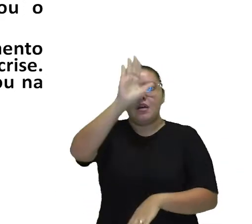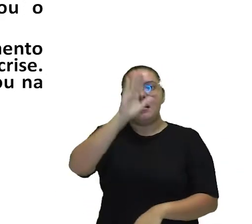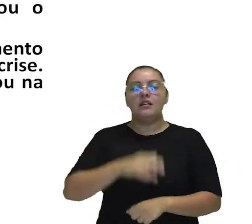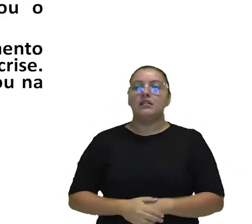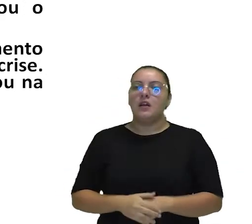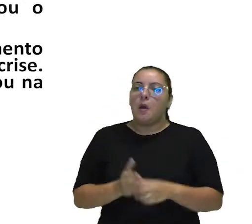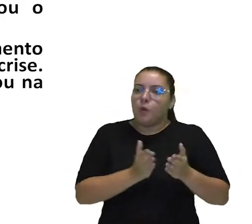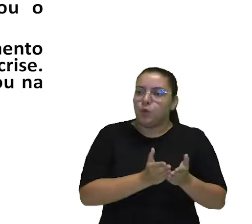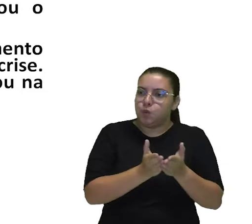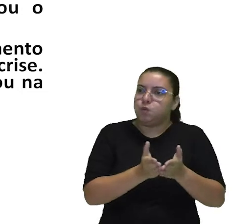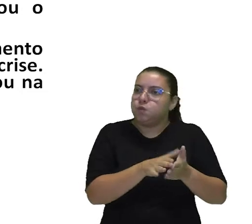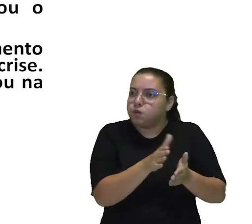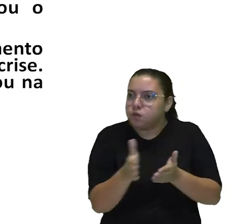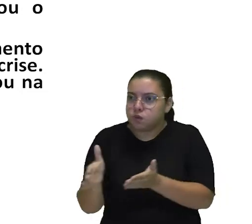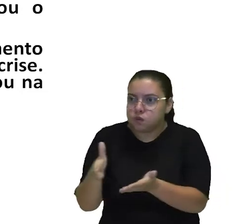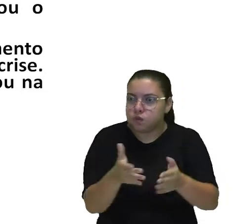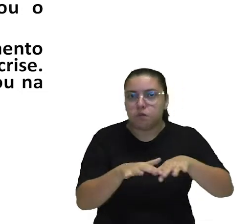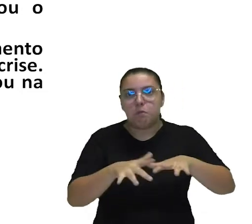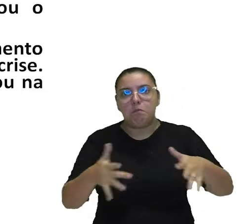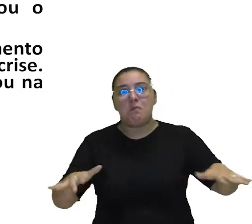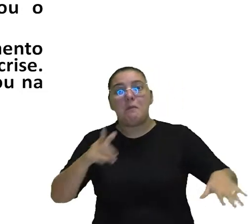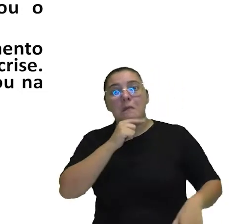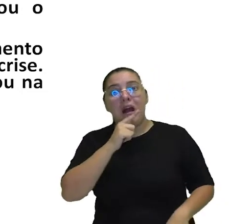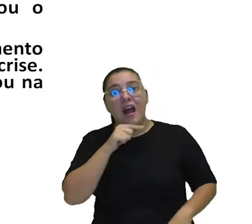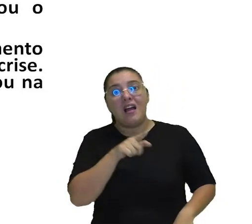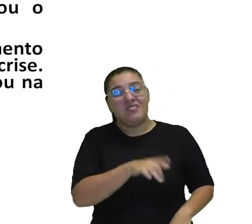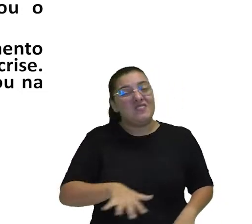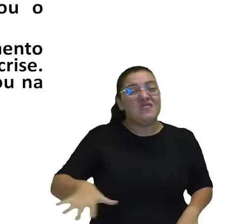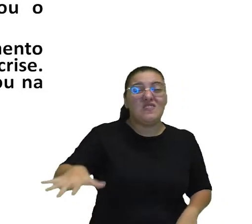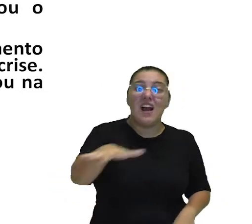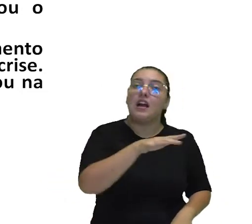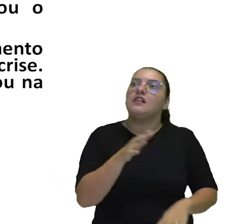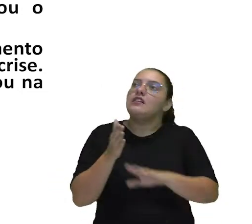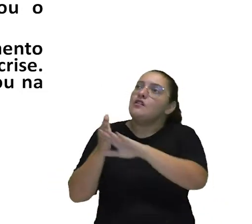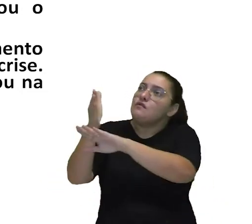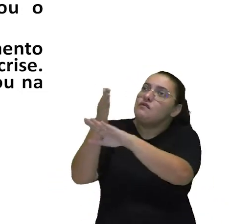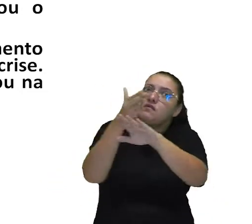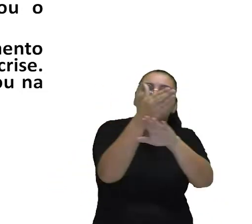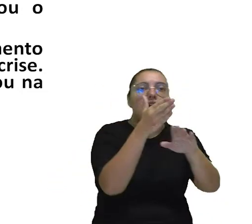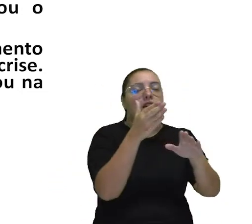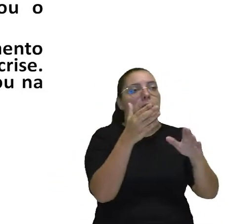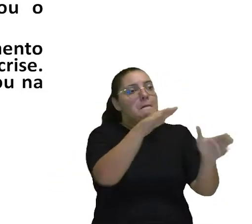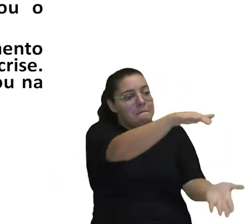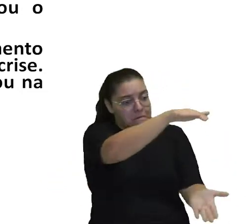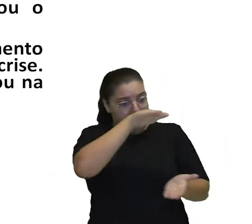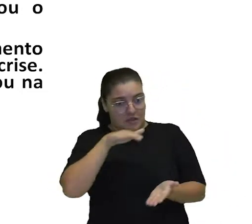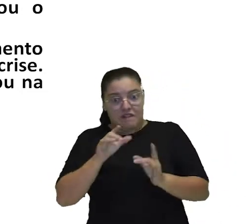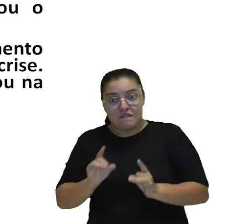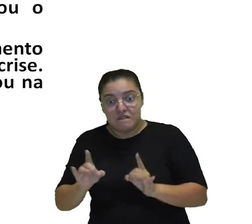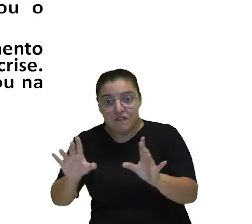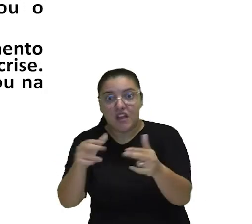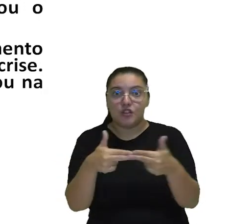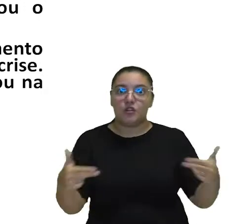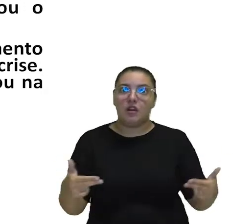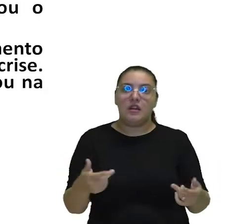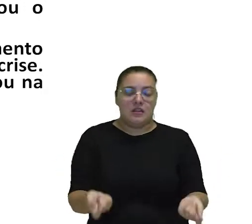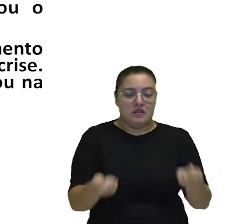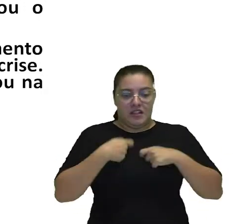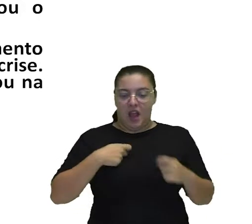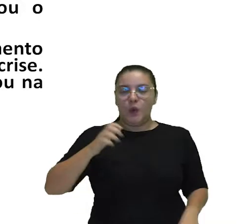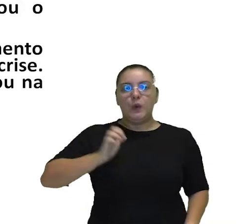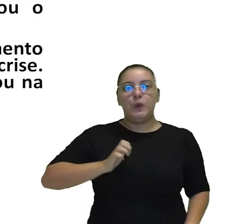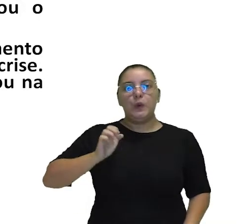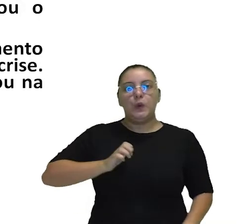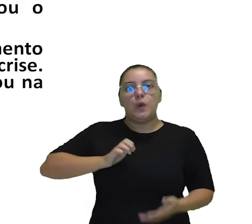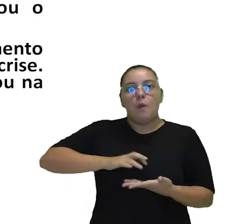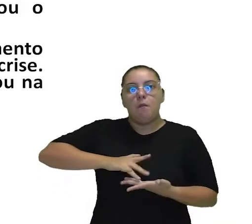Mediterrâneo e vai até o Oriente. A Itália pega a mercadoria. A Itália renova o comércio. A Itália fica rica. E a Itália, com